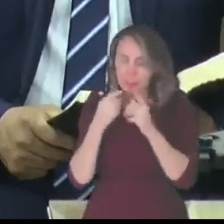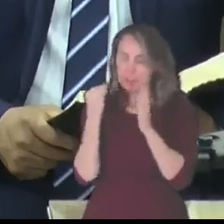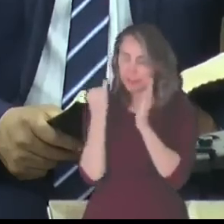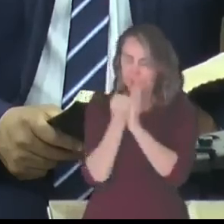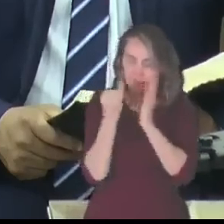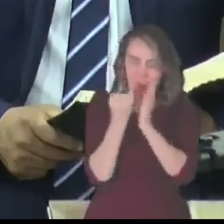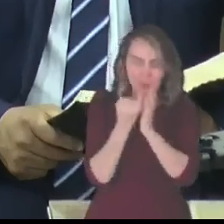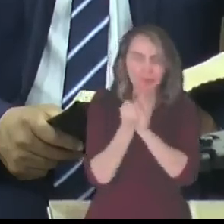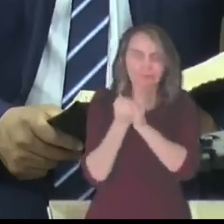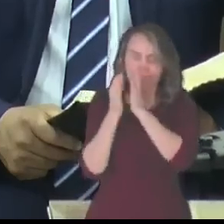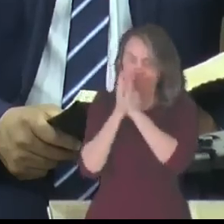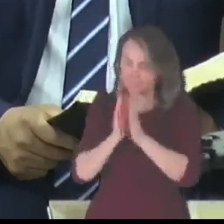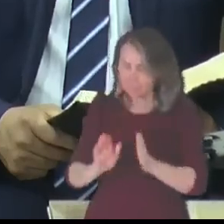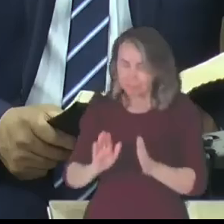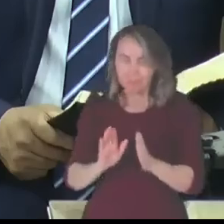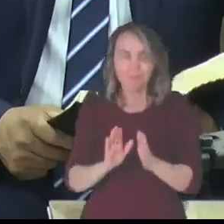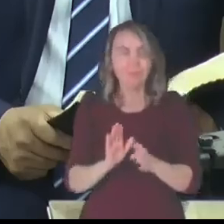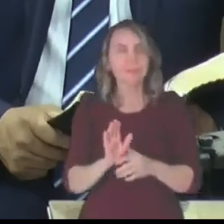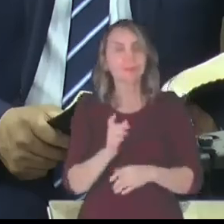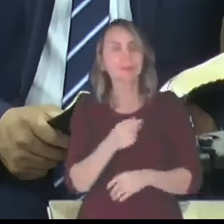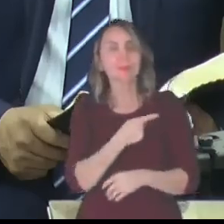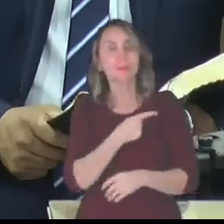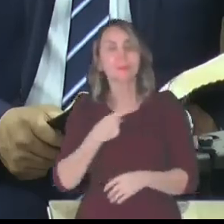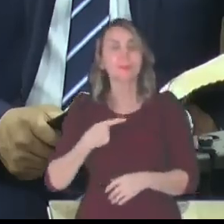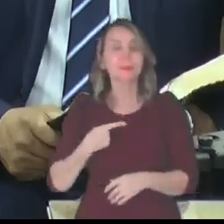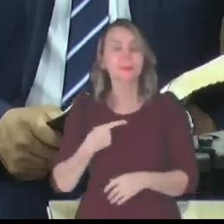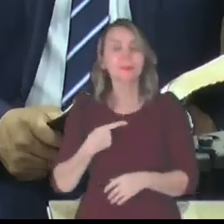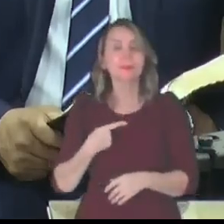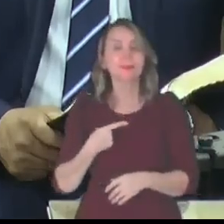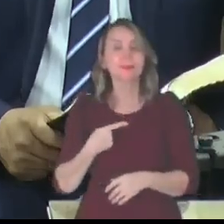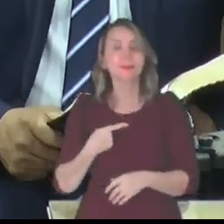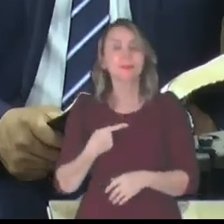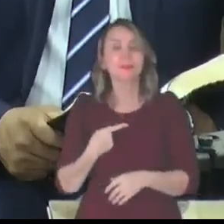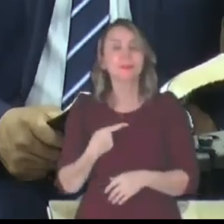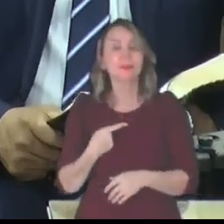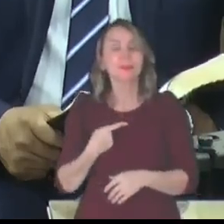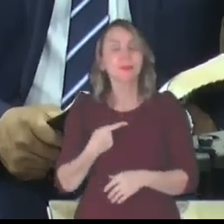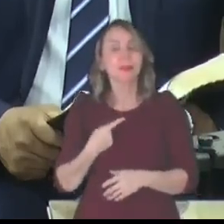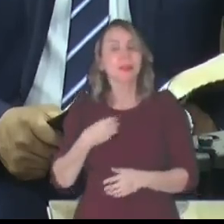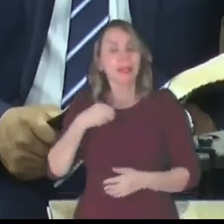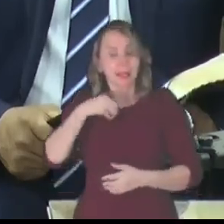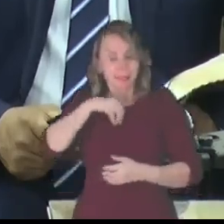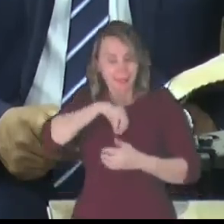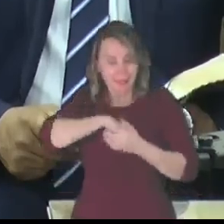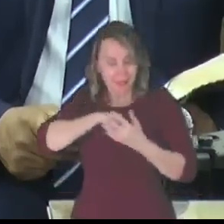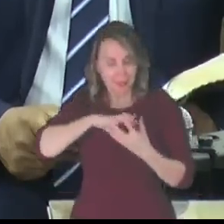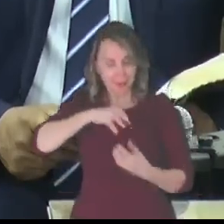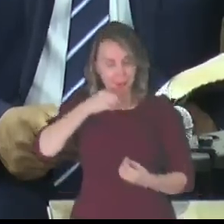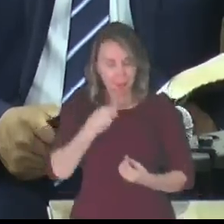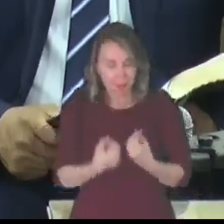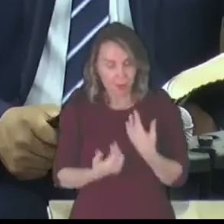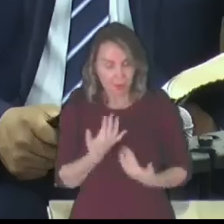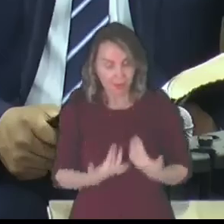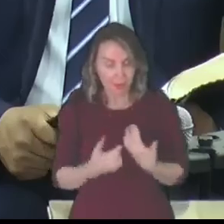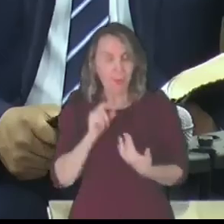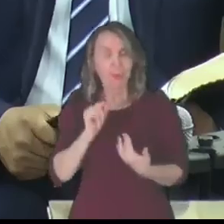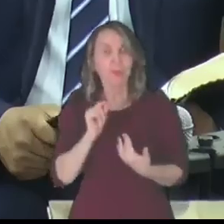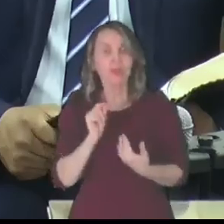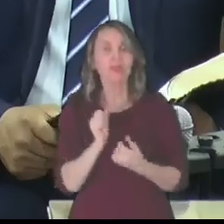adorando essa pessoa estava queimando o quê na sua alma estava queimando o que no seu coração